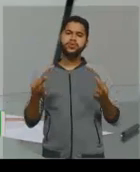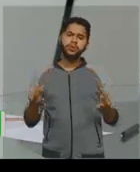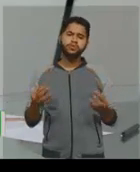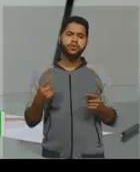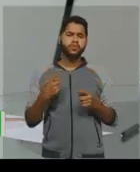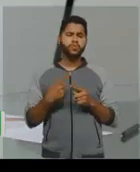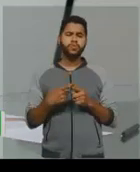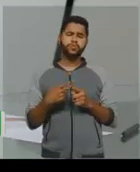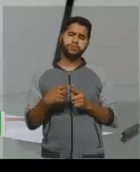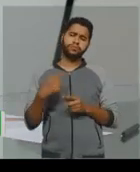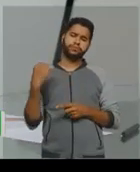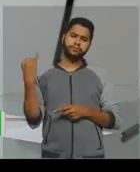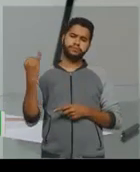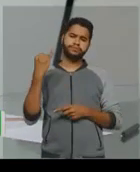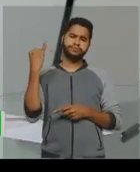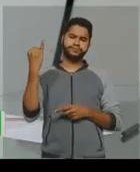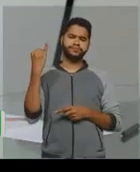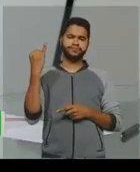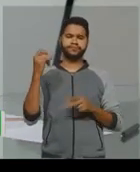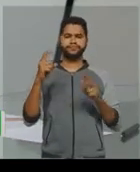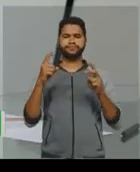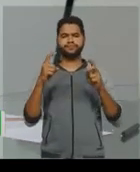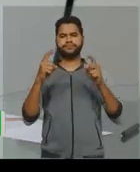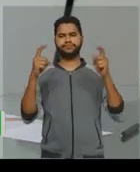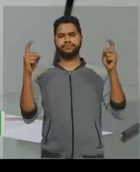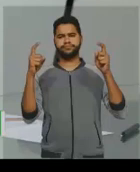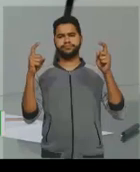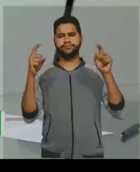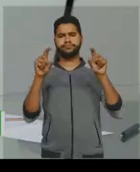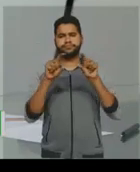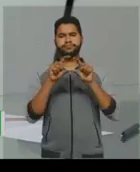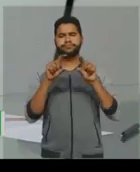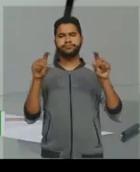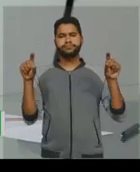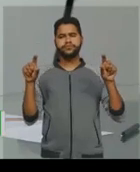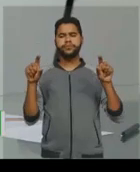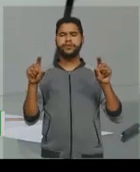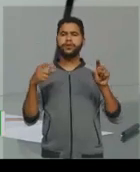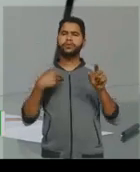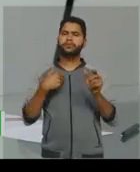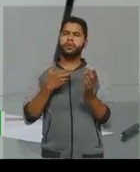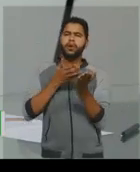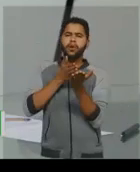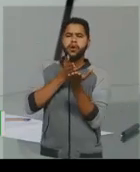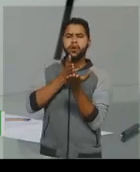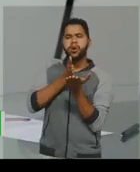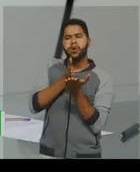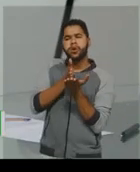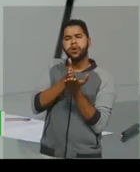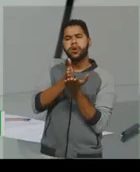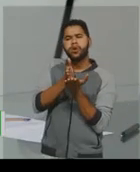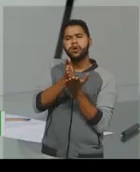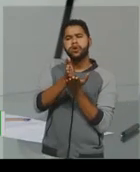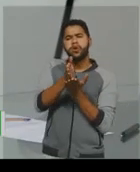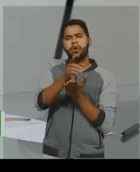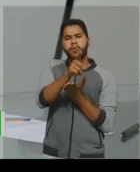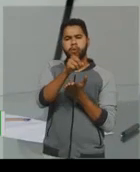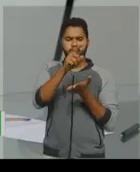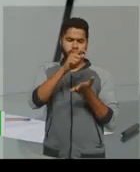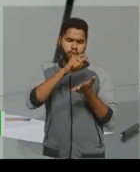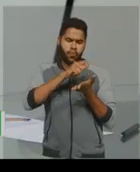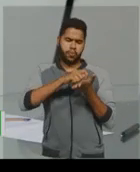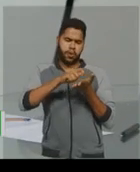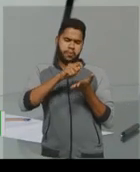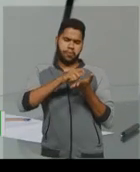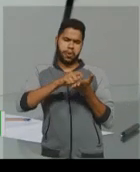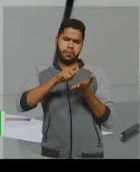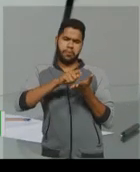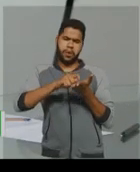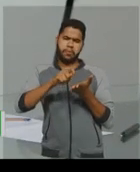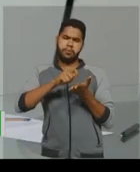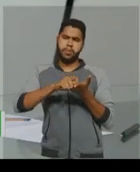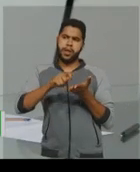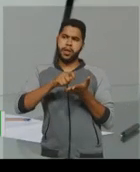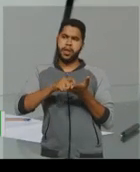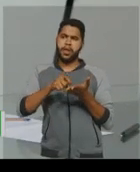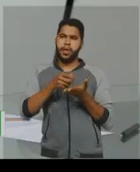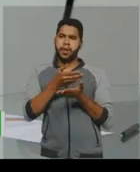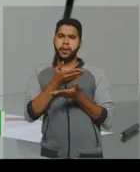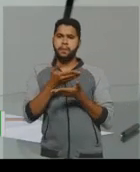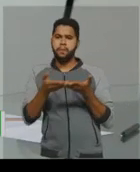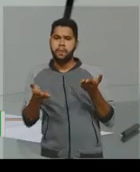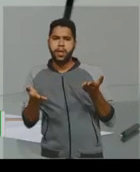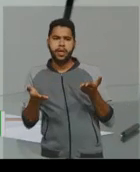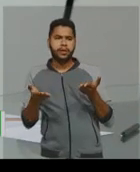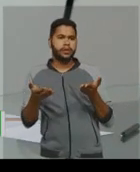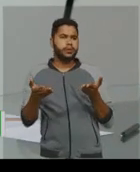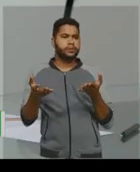é importante, o tópico frasal? Porque ele vai te nortear. Você que está escrevendo, você não vai perder o rumo